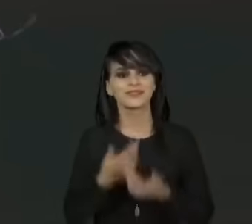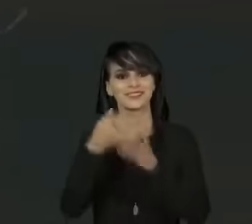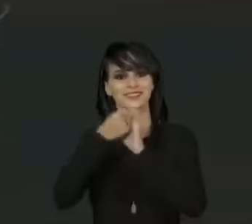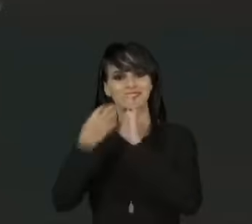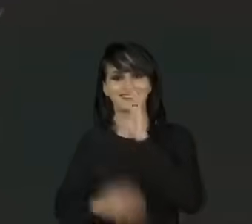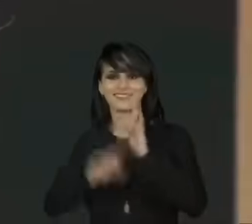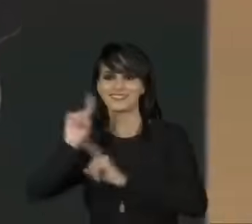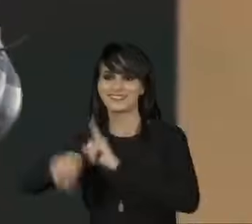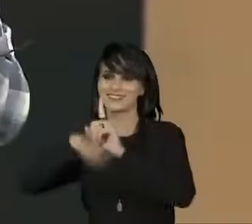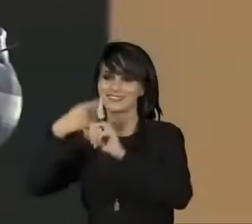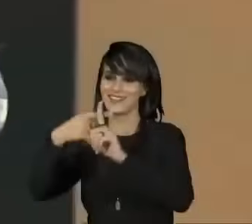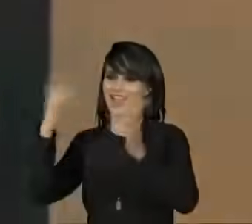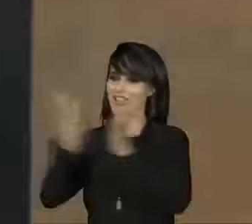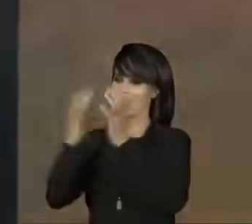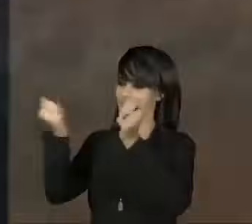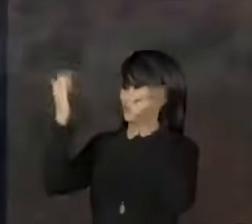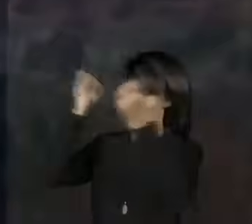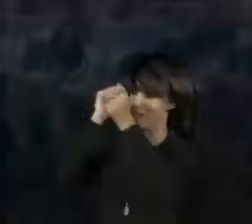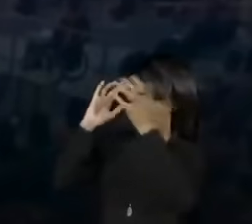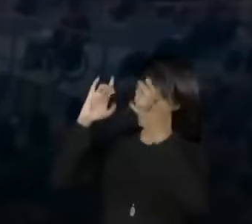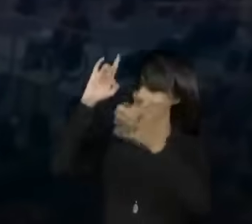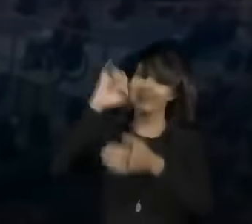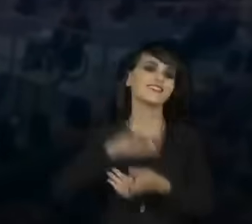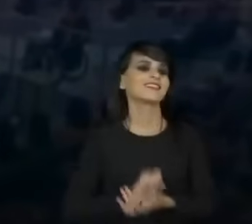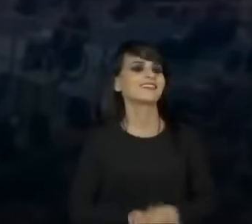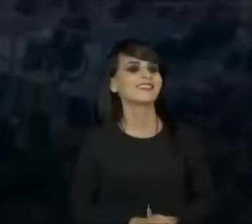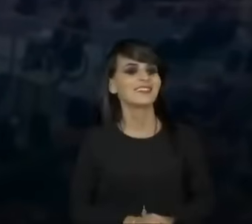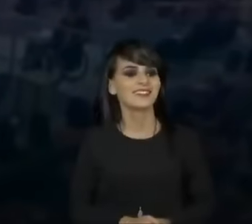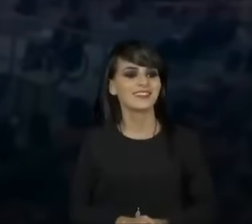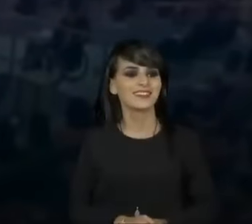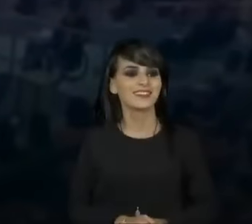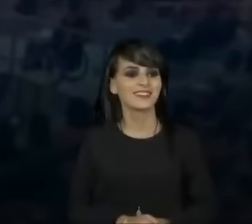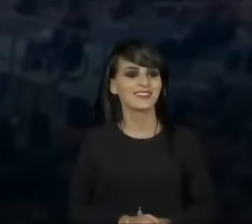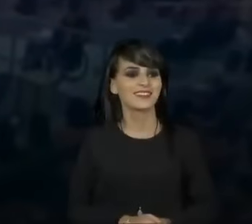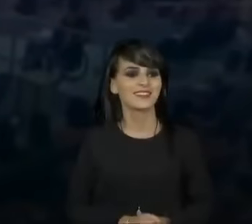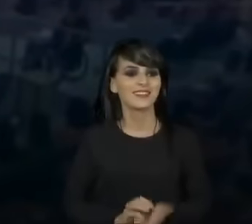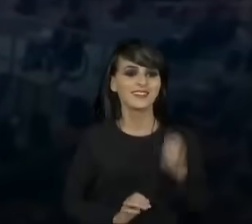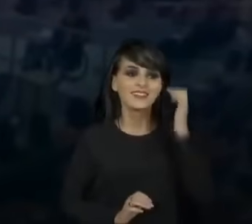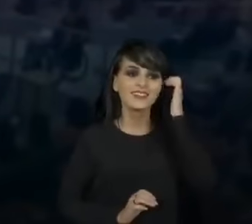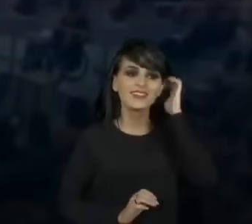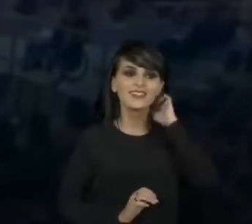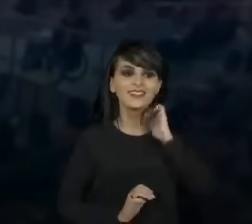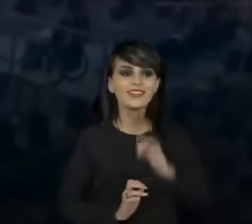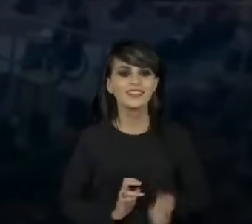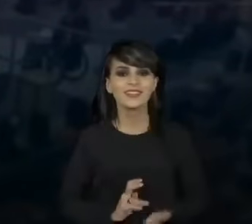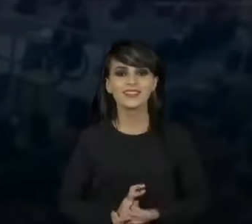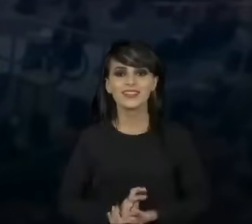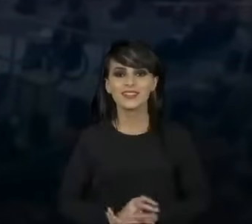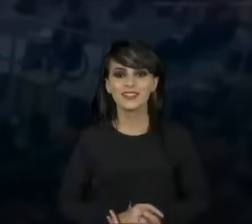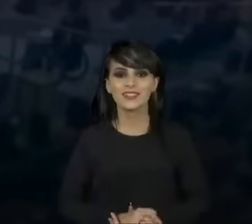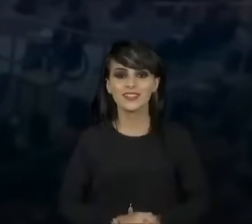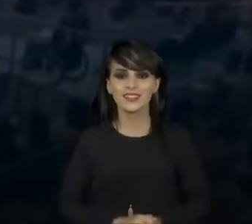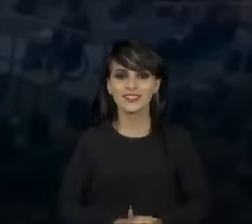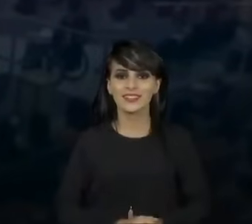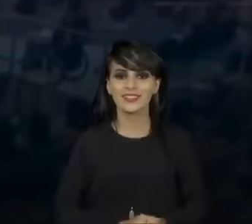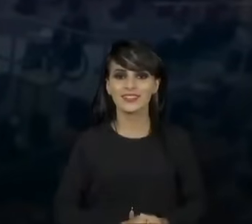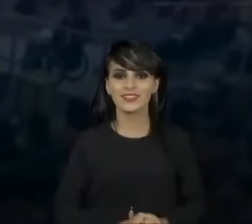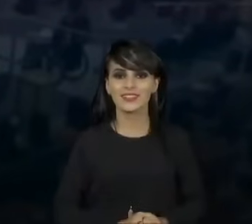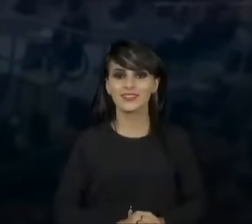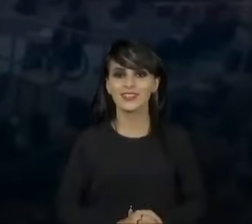aleluia glória a Deus mas se eu falar características positivas você não aprende para você evitar